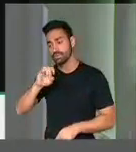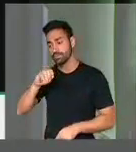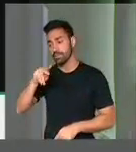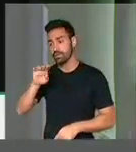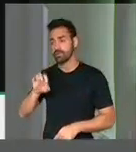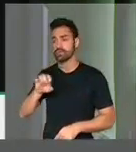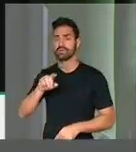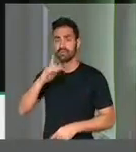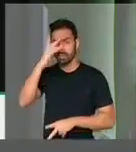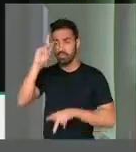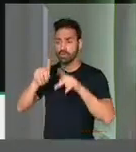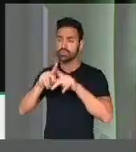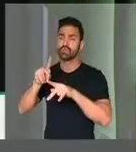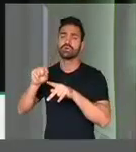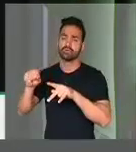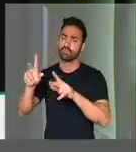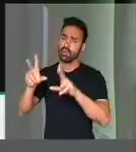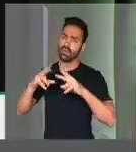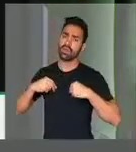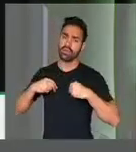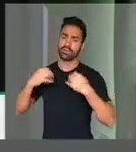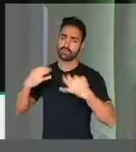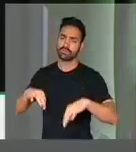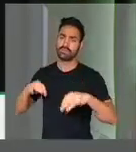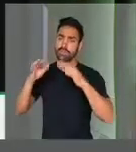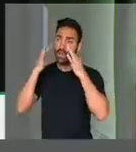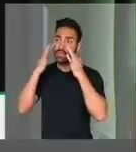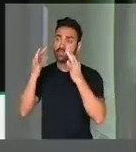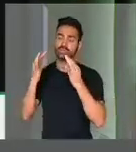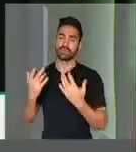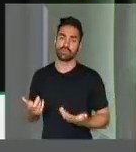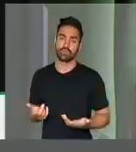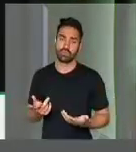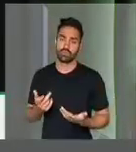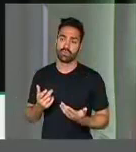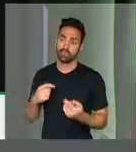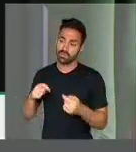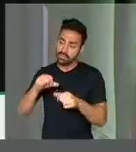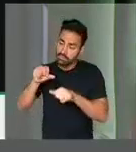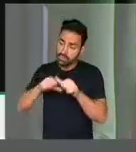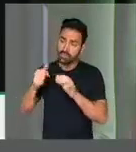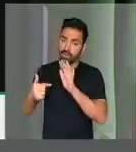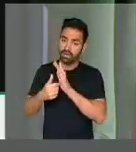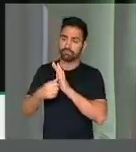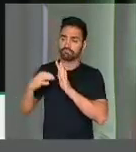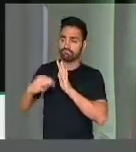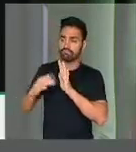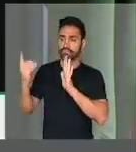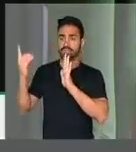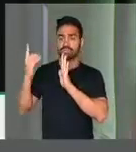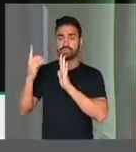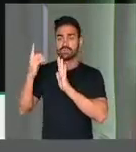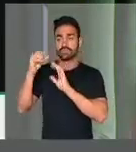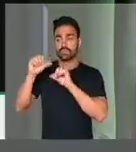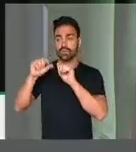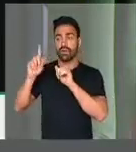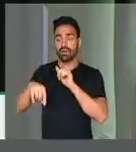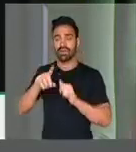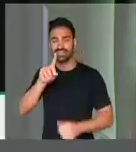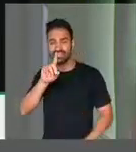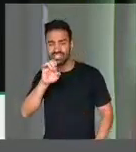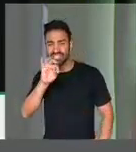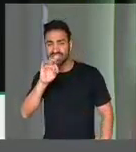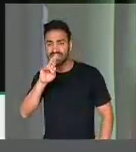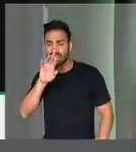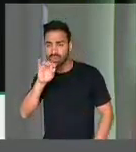merecem atenção enquanto aqui de nós congressistas para aprovação do PLP 137, para que distritos,